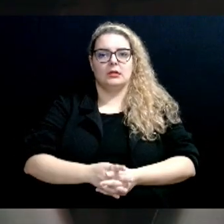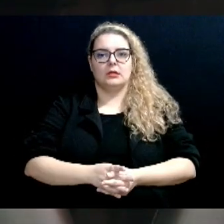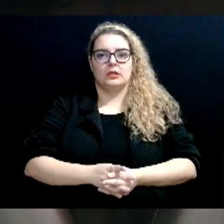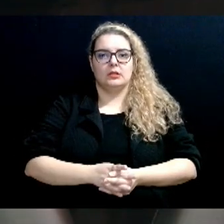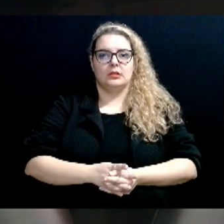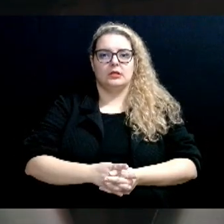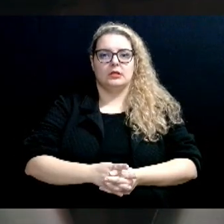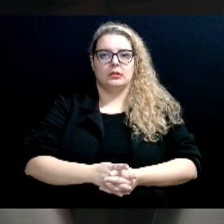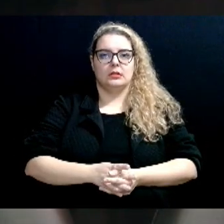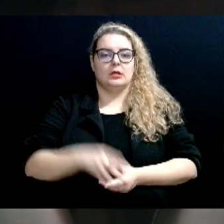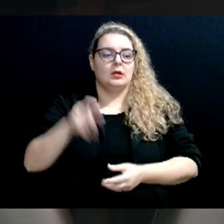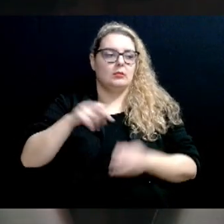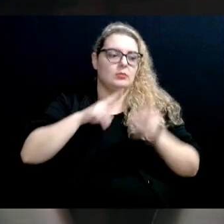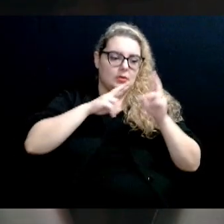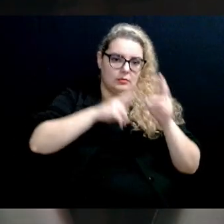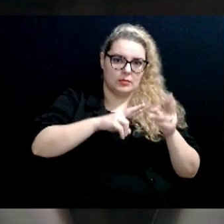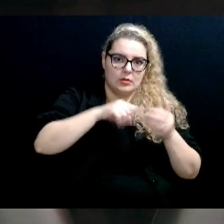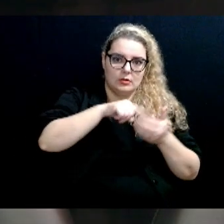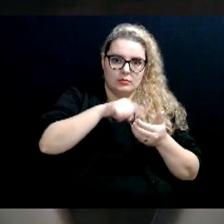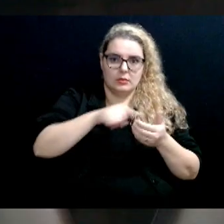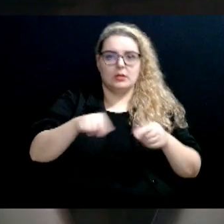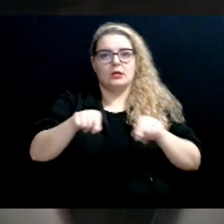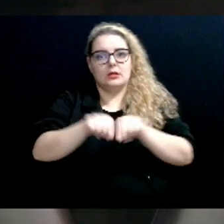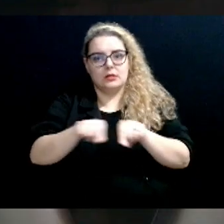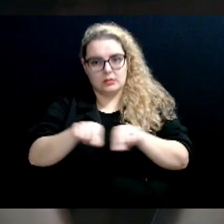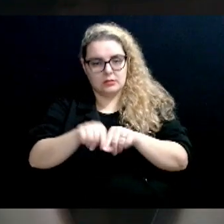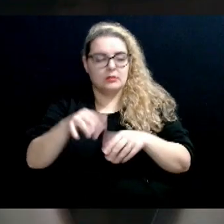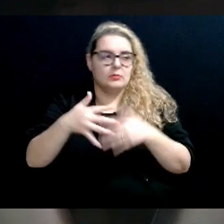com o celular, isso daí também atrapalha o